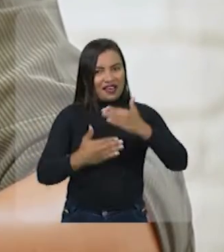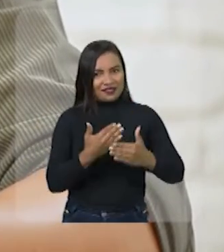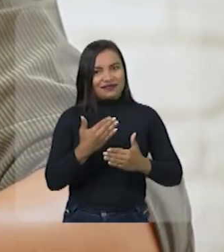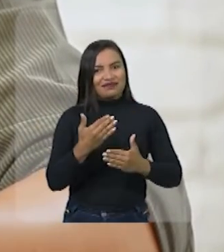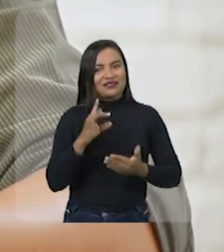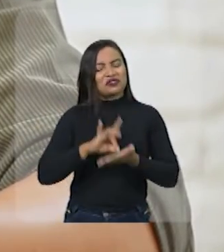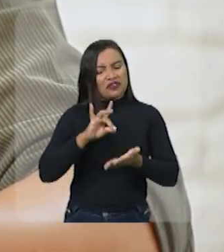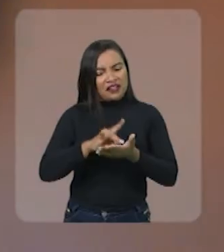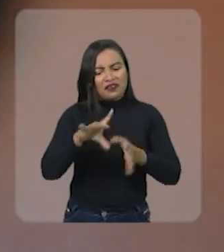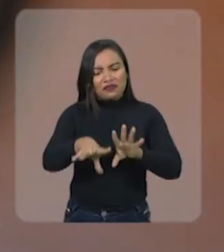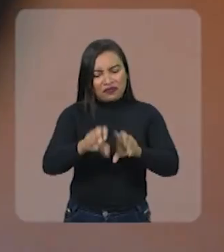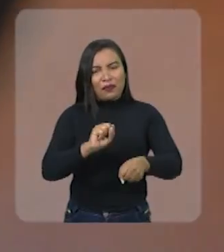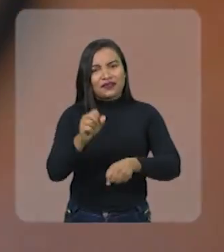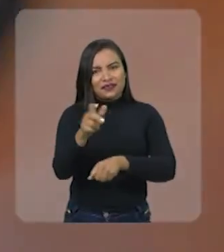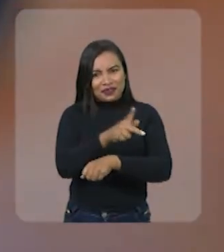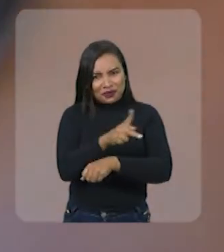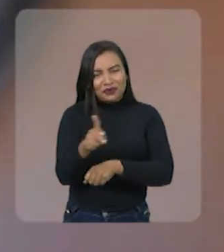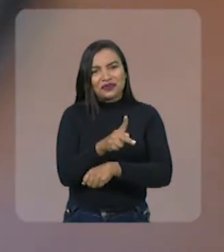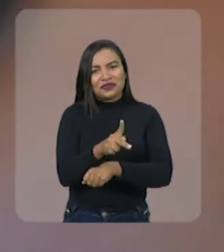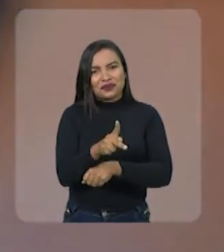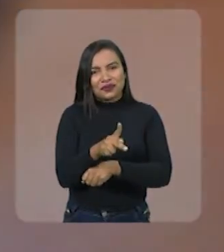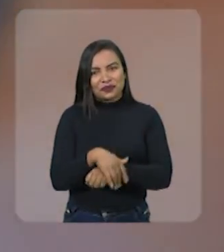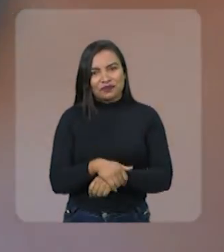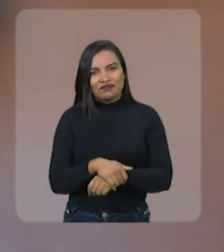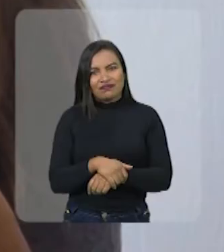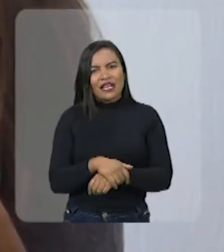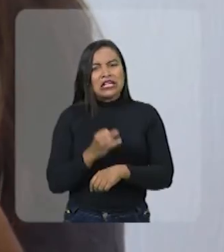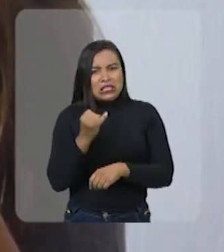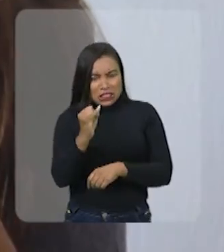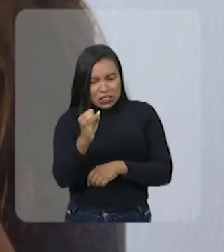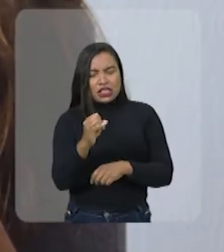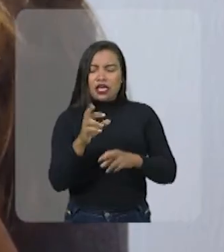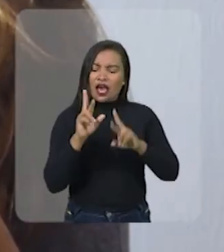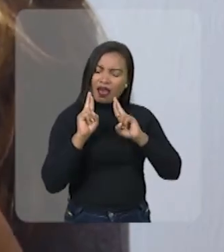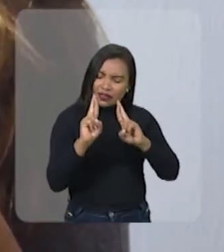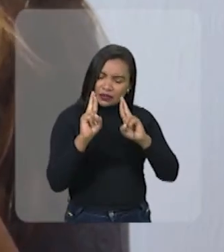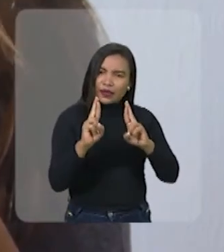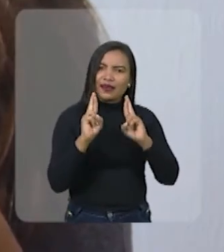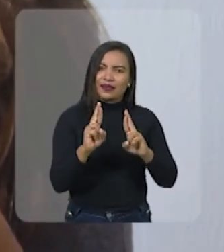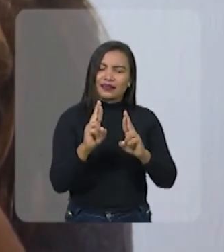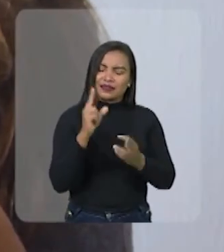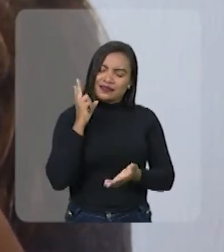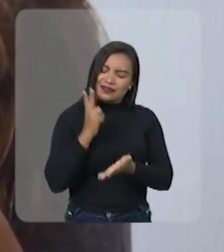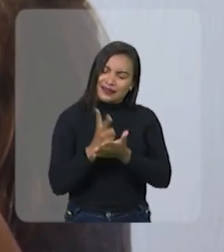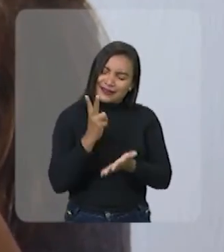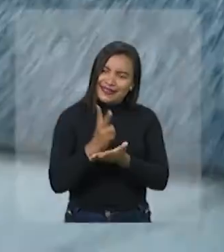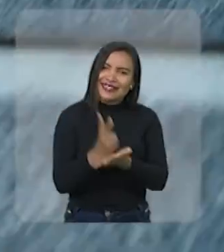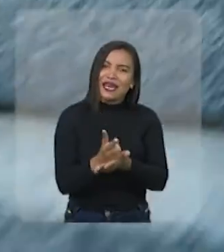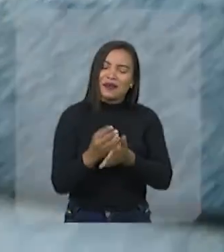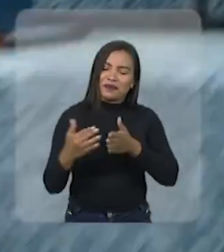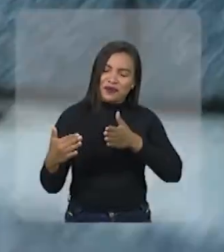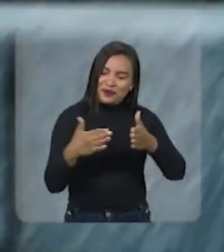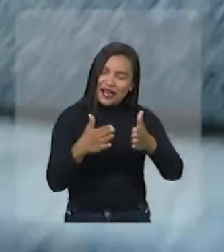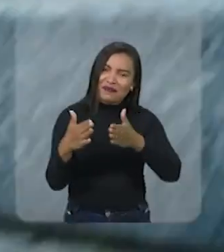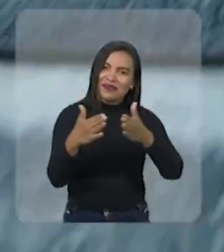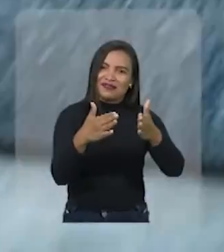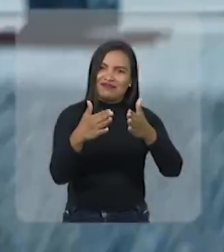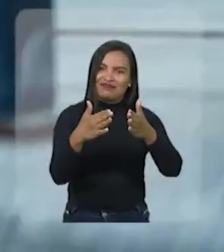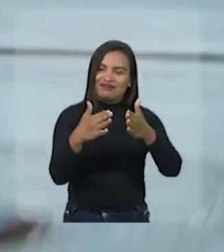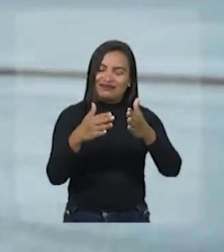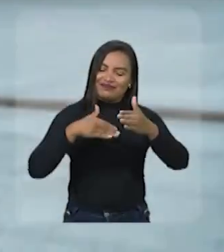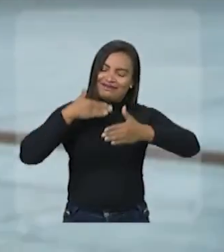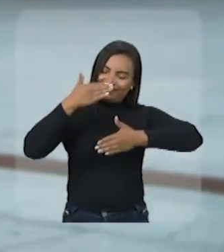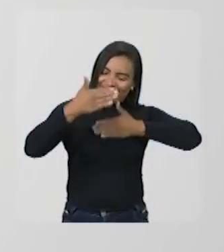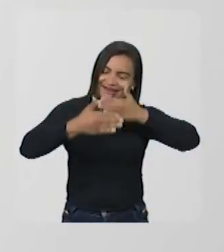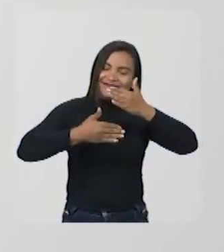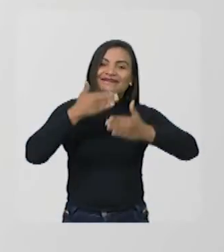formação de professores. Enquanto houver esperança, sempre haverá um caminho, degrau por degrau, até